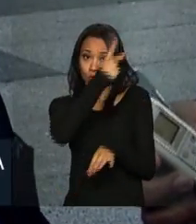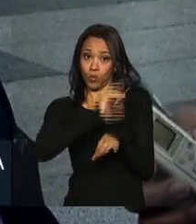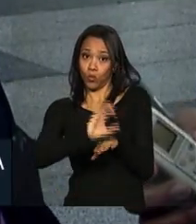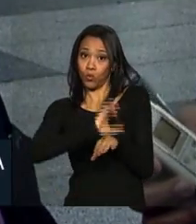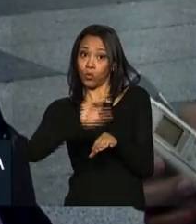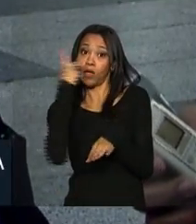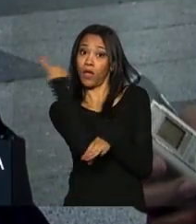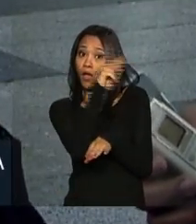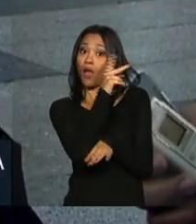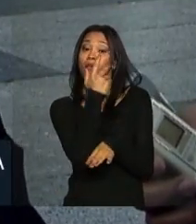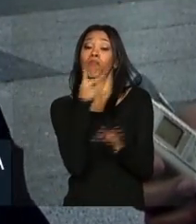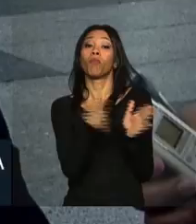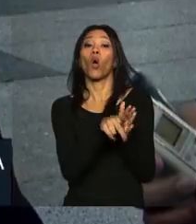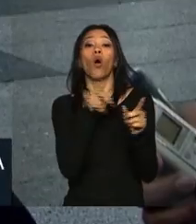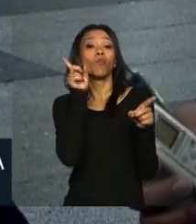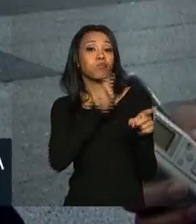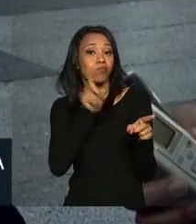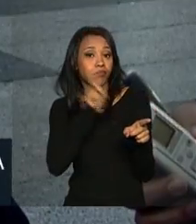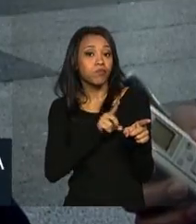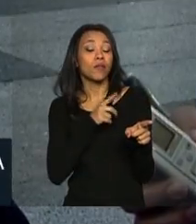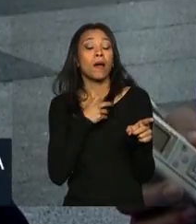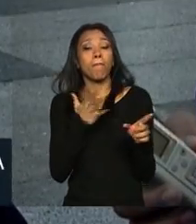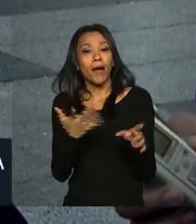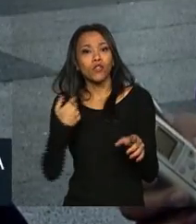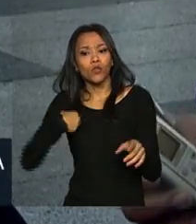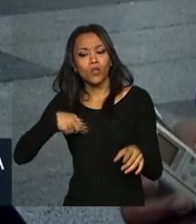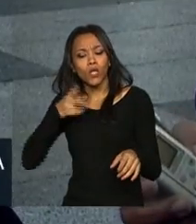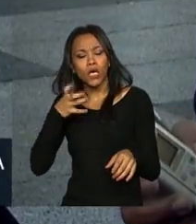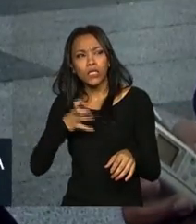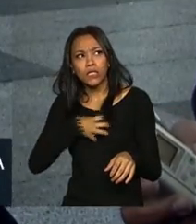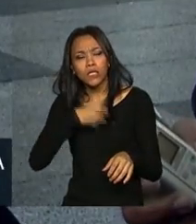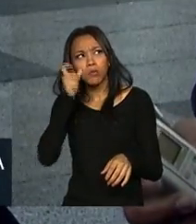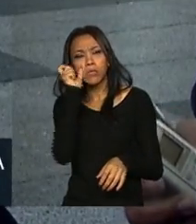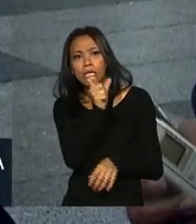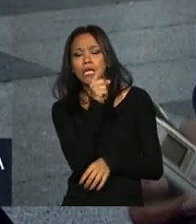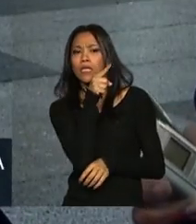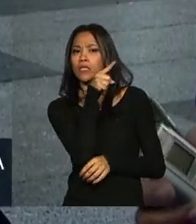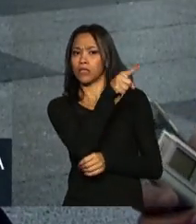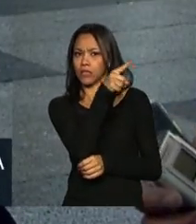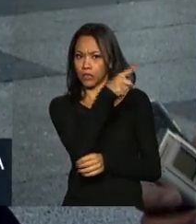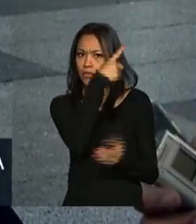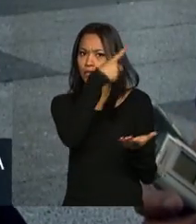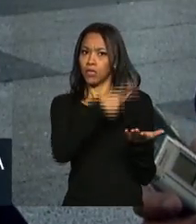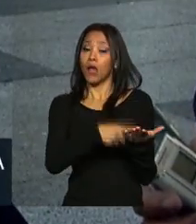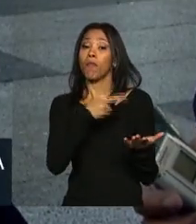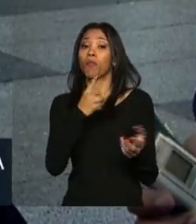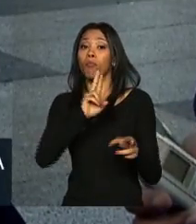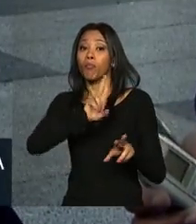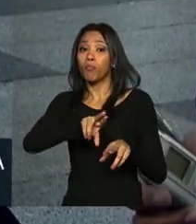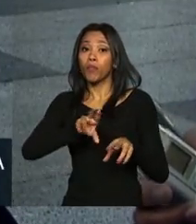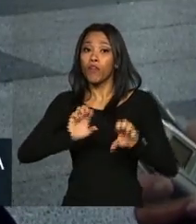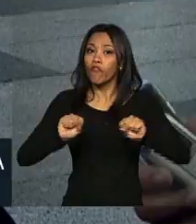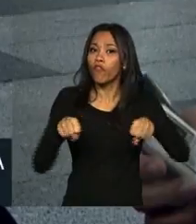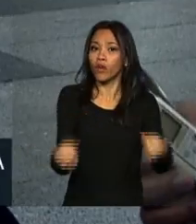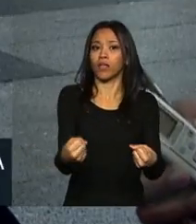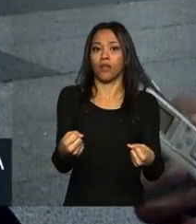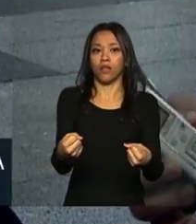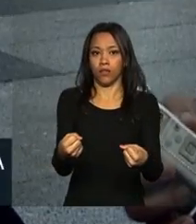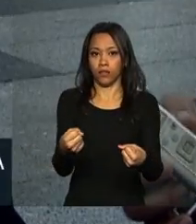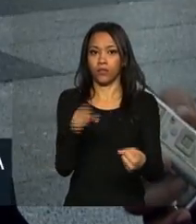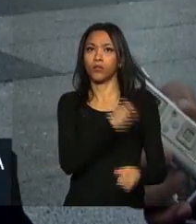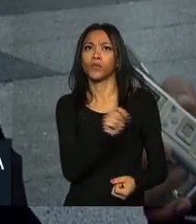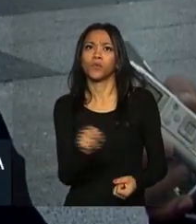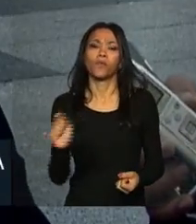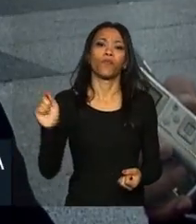americana. Mas o interesse nosso nesse acordo está não só no fortalecimento dos institutos federais de